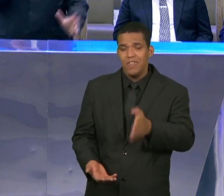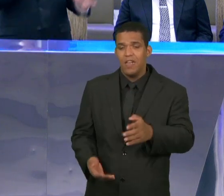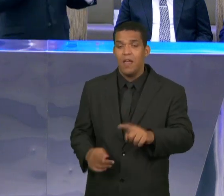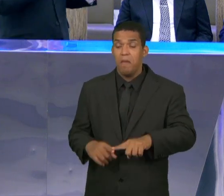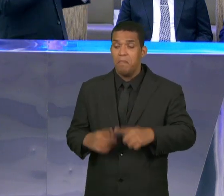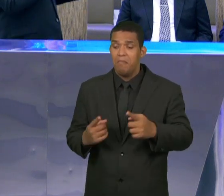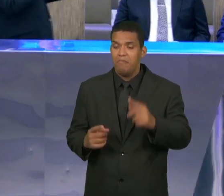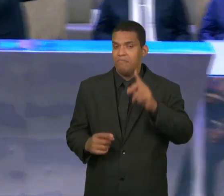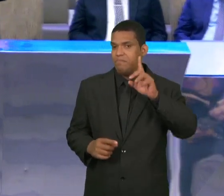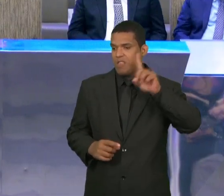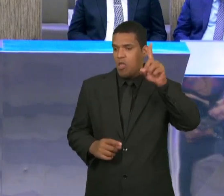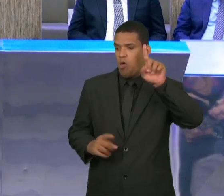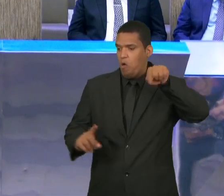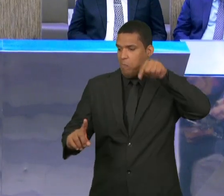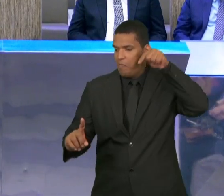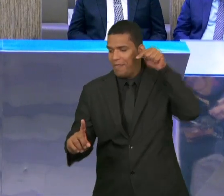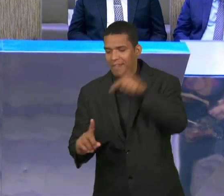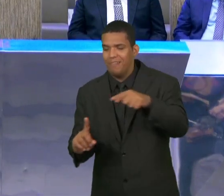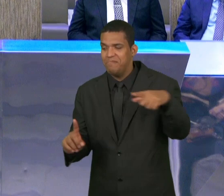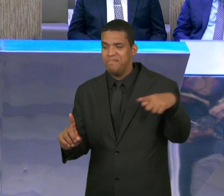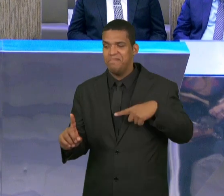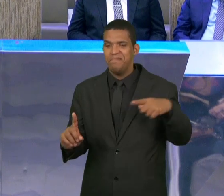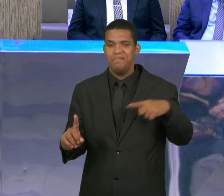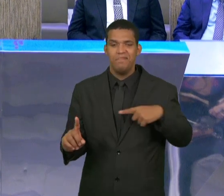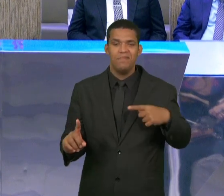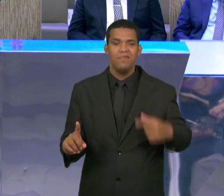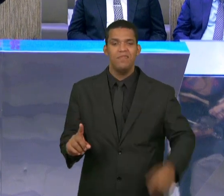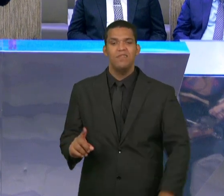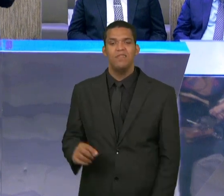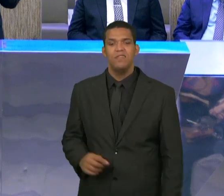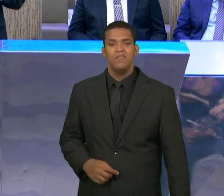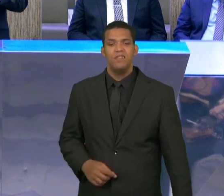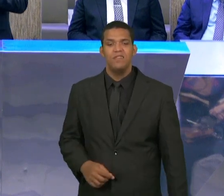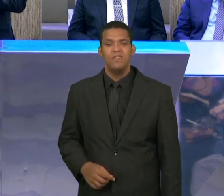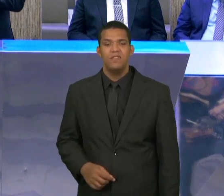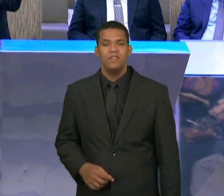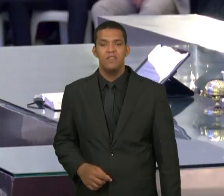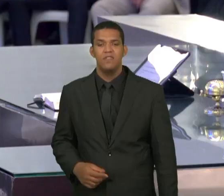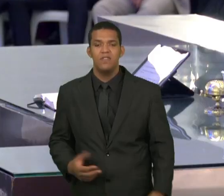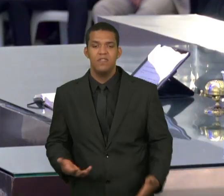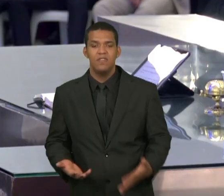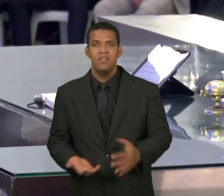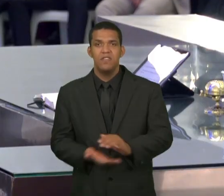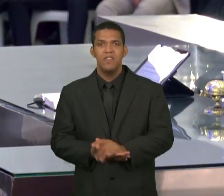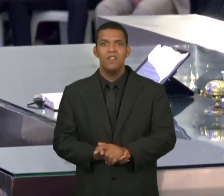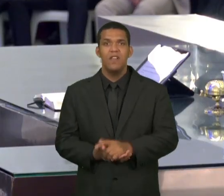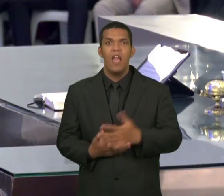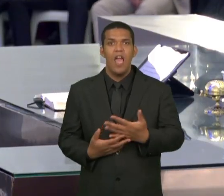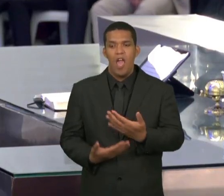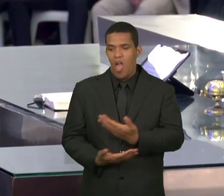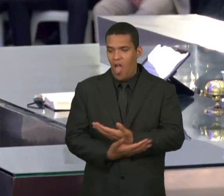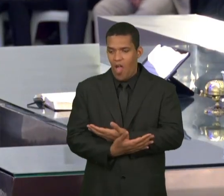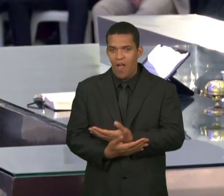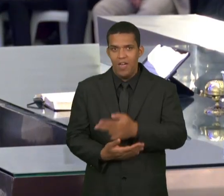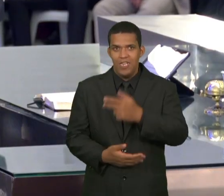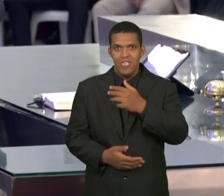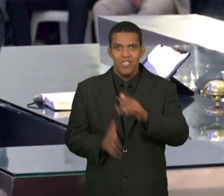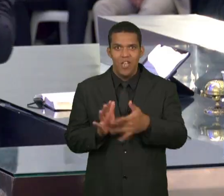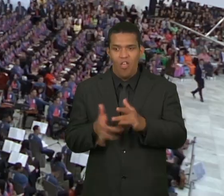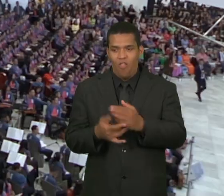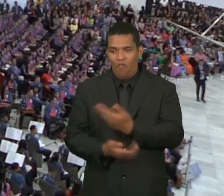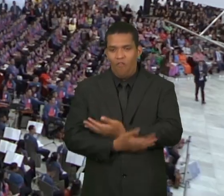preparou um propósito para ele. Eita, segurar o Salvador. Eita, propósito gostoso. Deus falou para